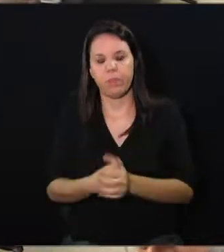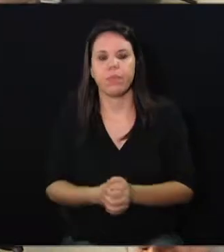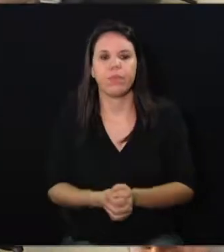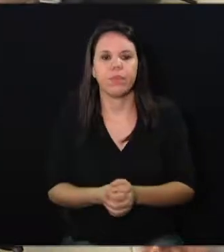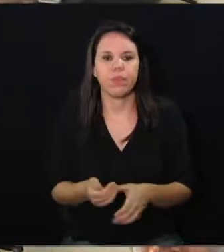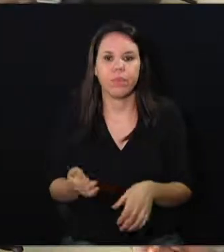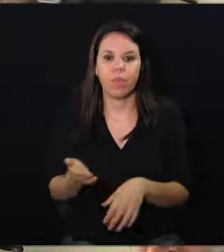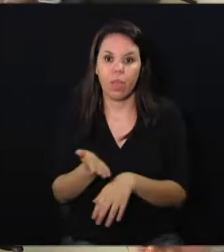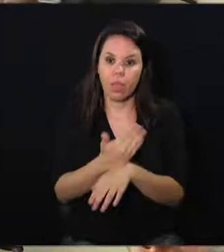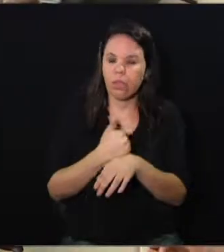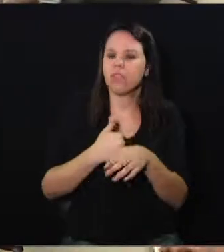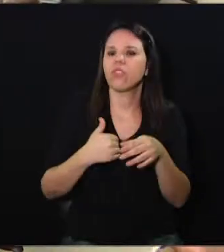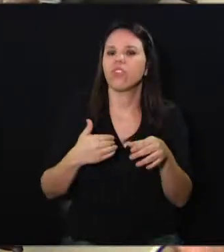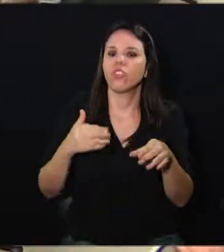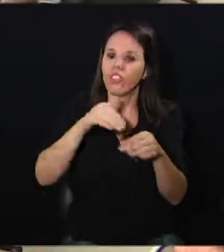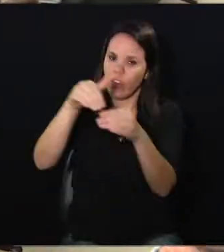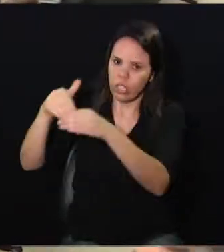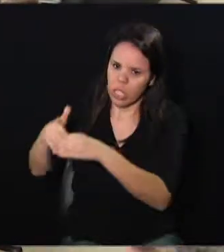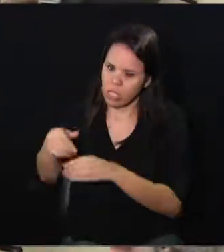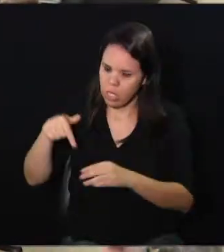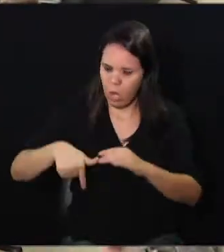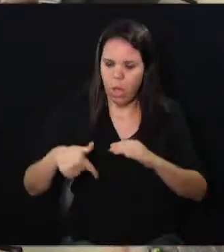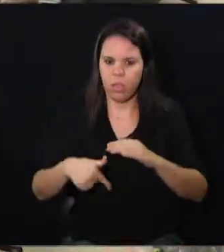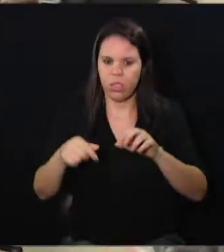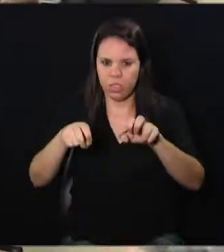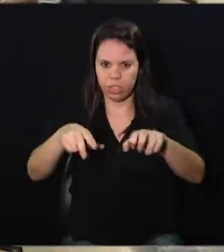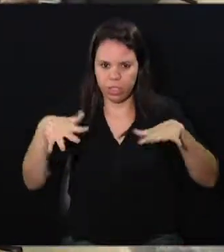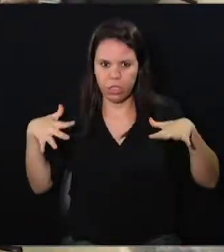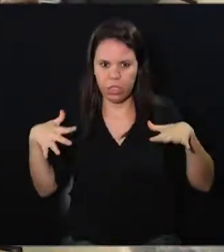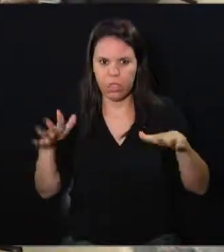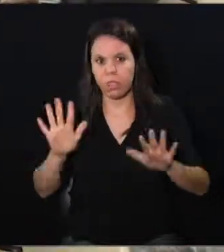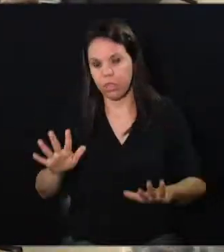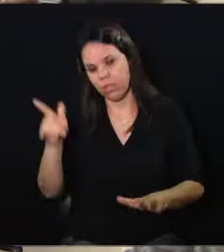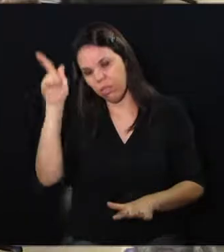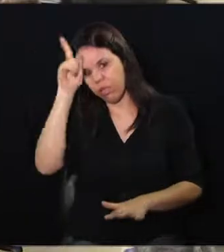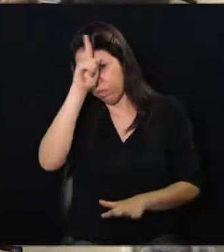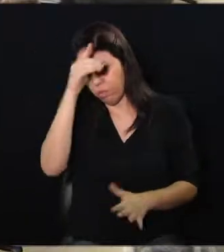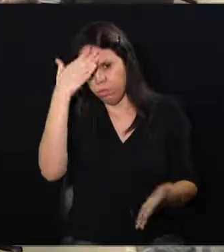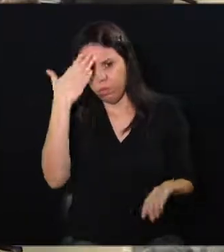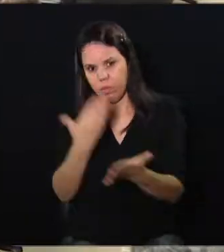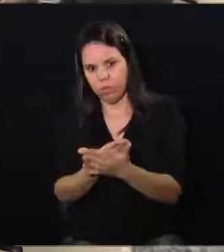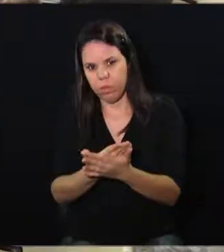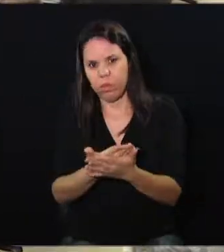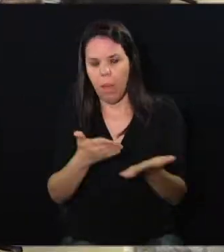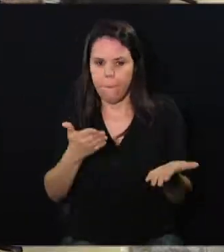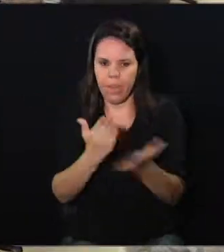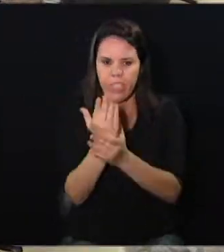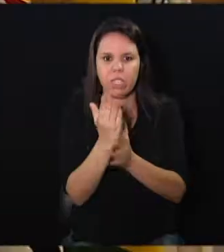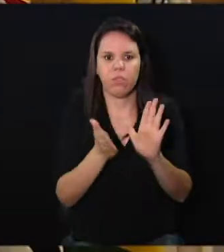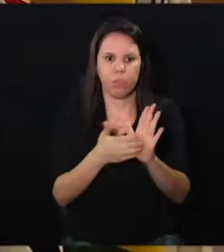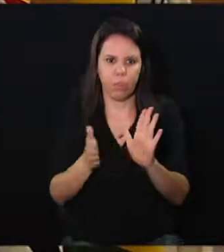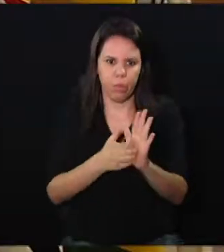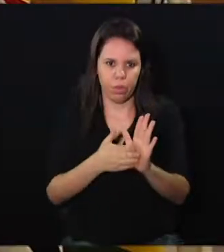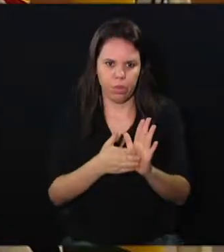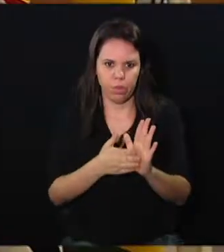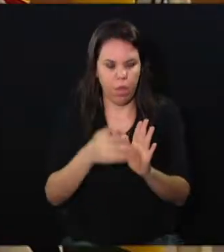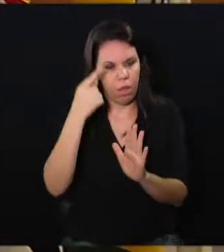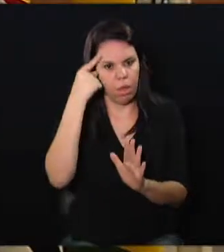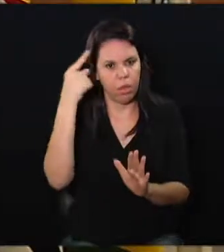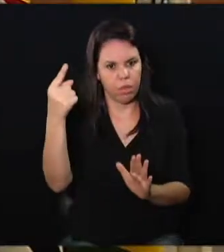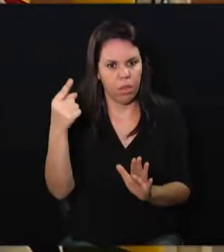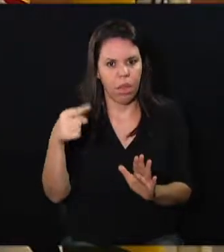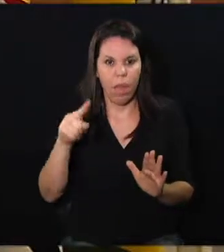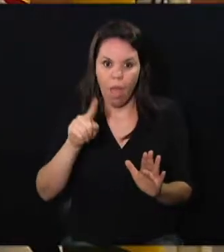ser levado à votação no plenário, mas o vereador Gustavo Peta diz acreditar na aprovação da proposta, uma vez que a ideia